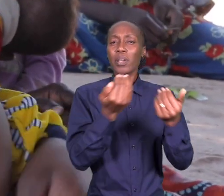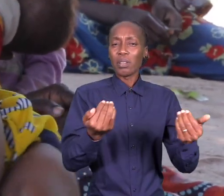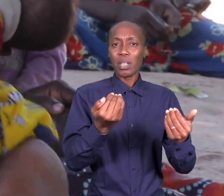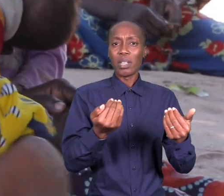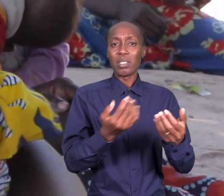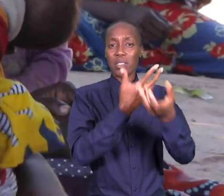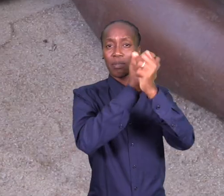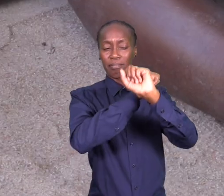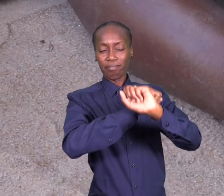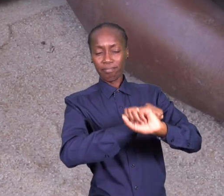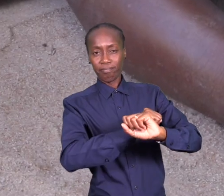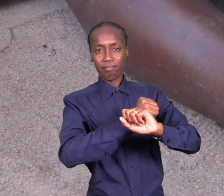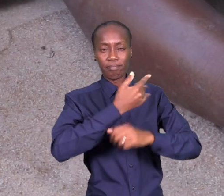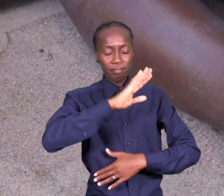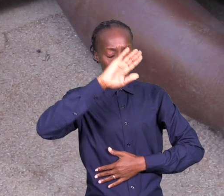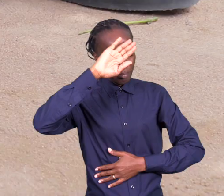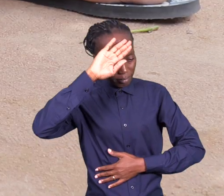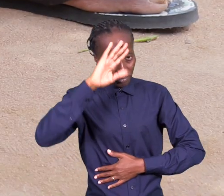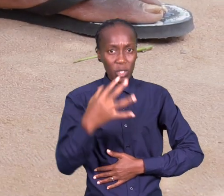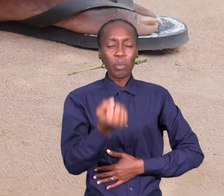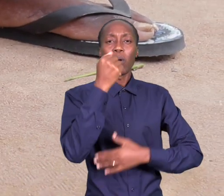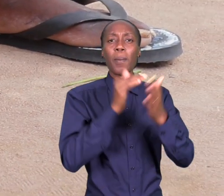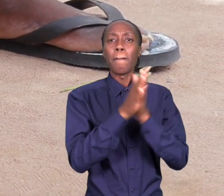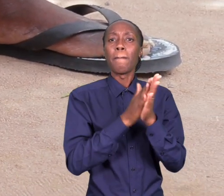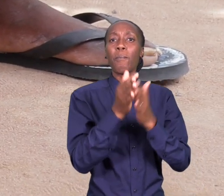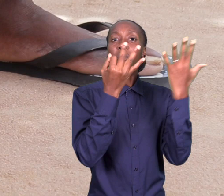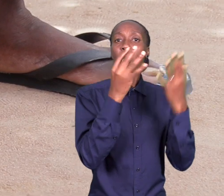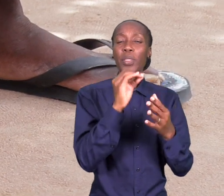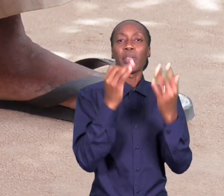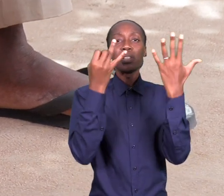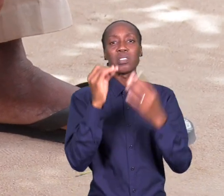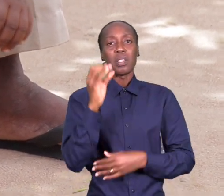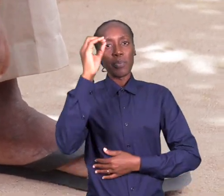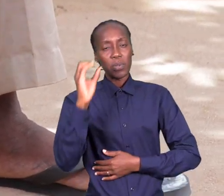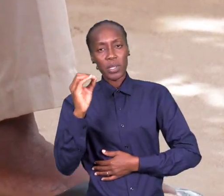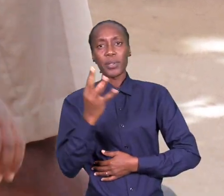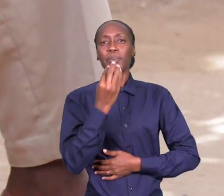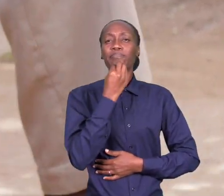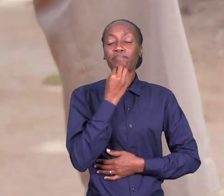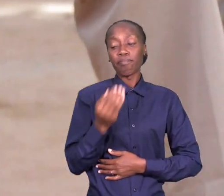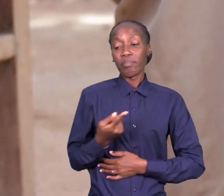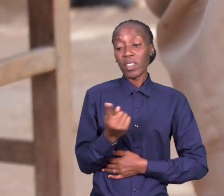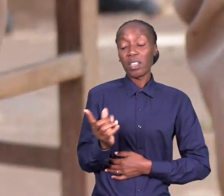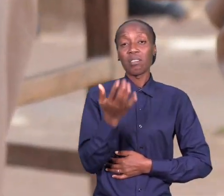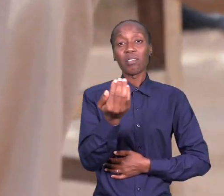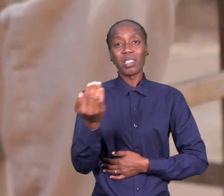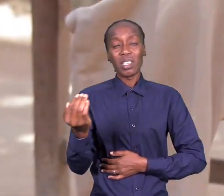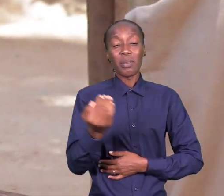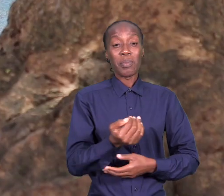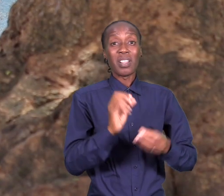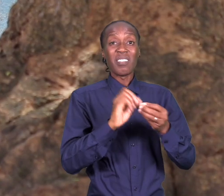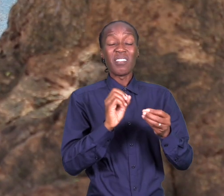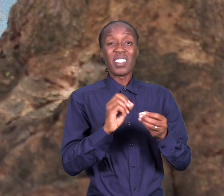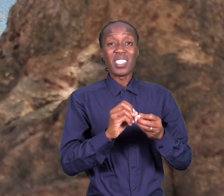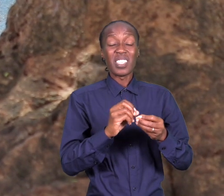é desparasitada, ela consegue aproveitar 80% a 70% dos seus alimentos. É cujo esta criança, quando não